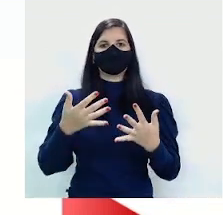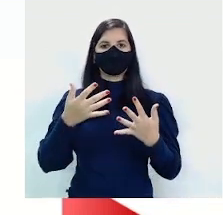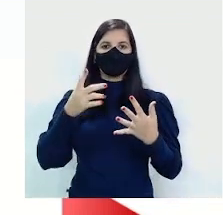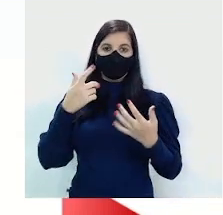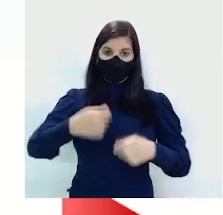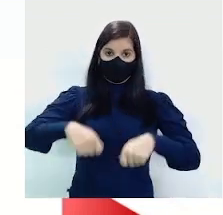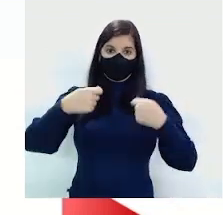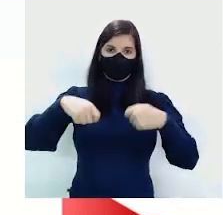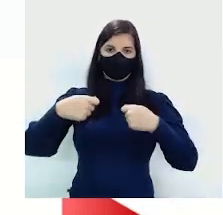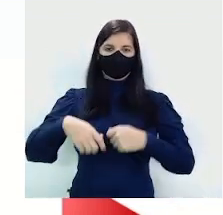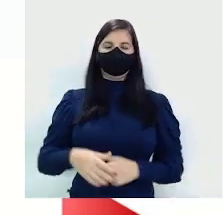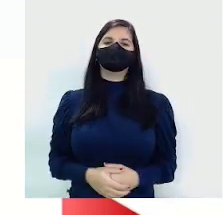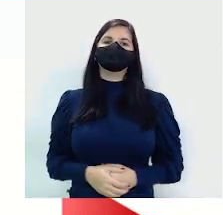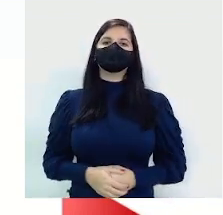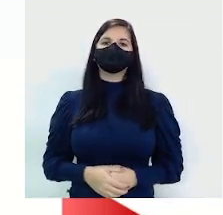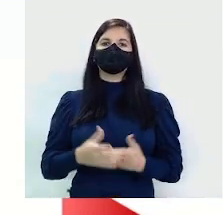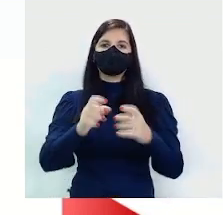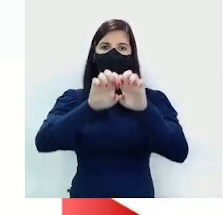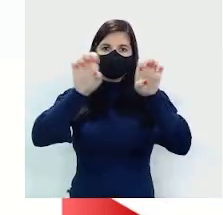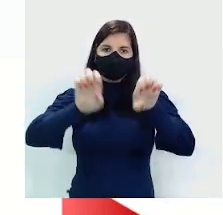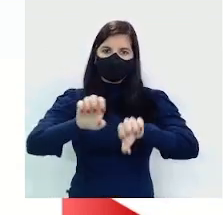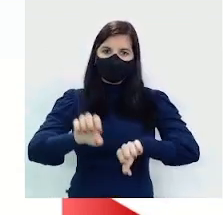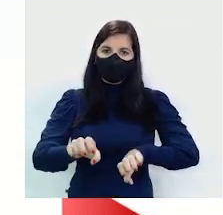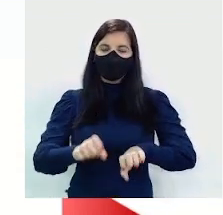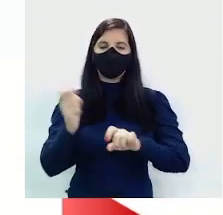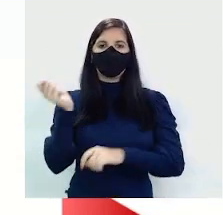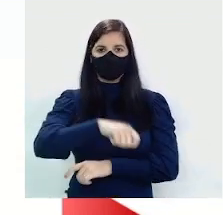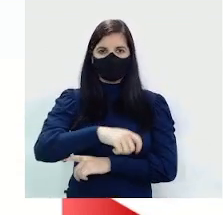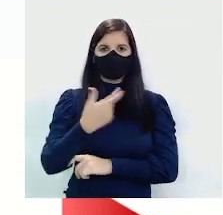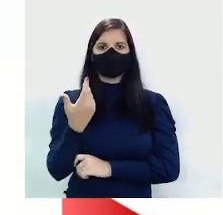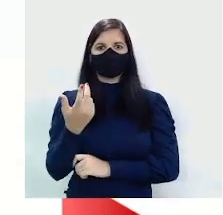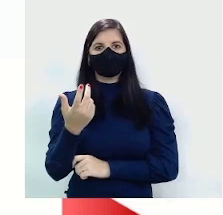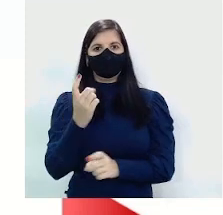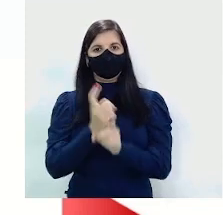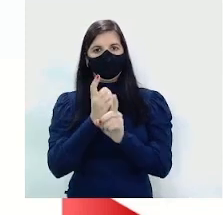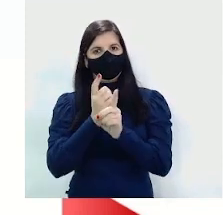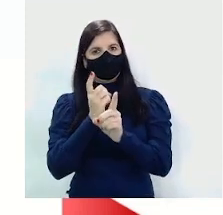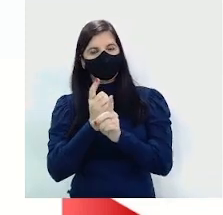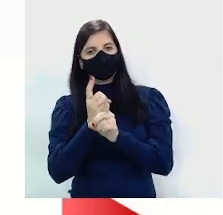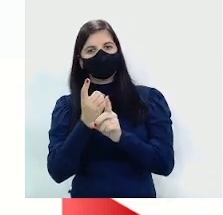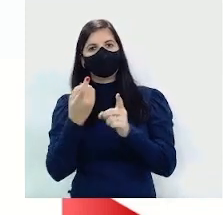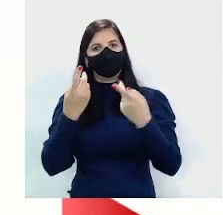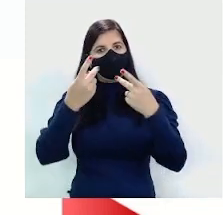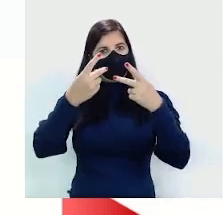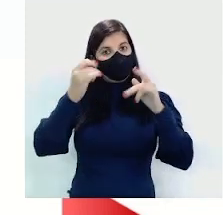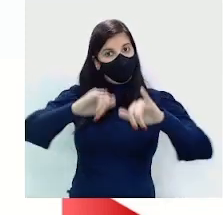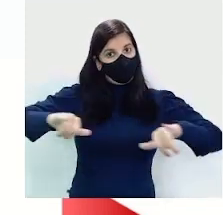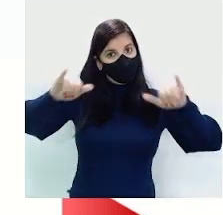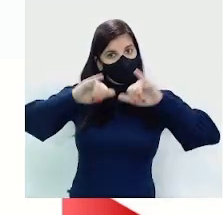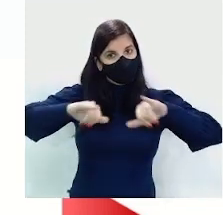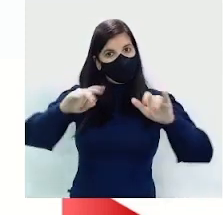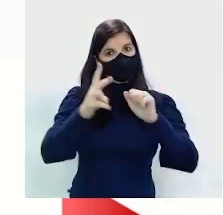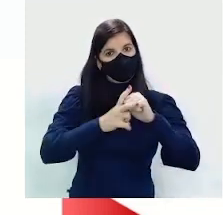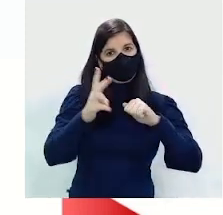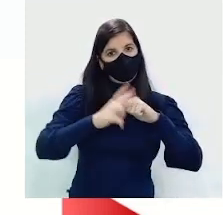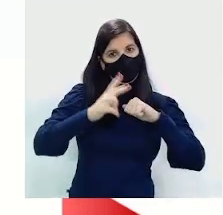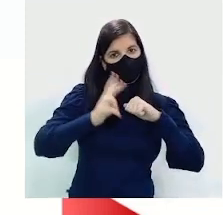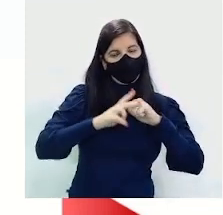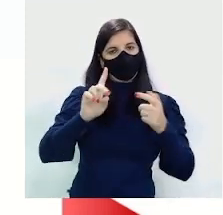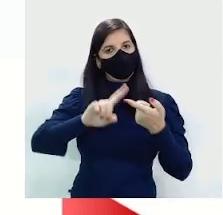que necessário. Na estrutura, é possível encontrar, além das informações